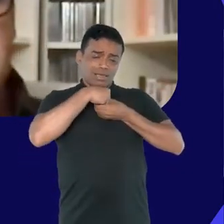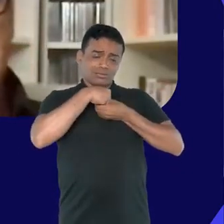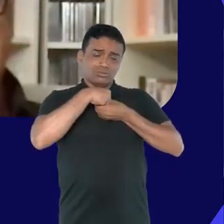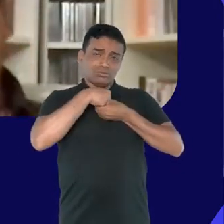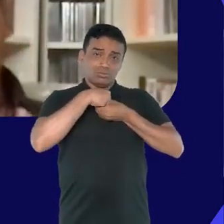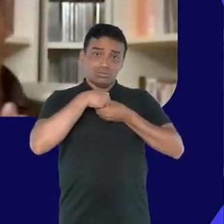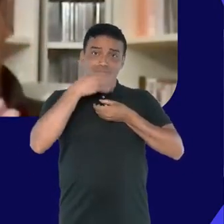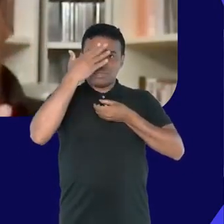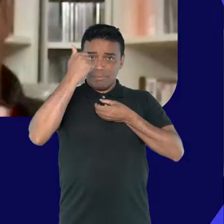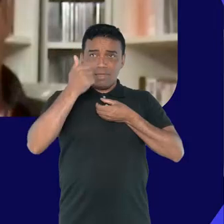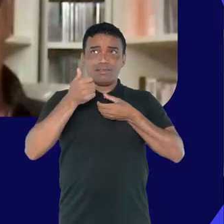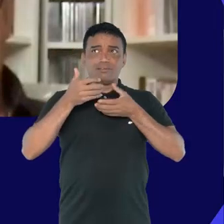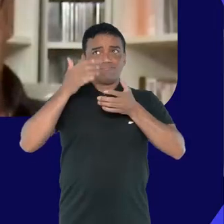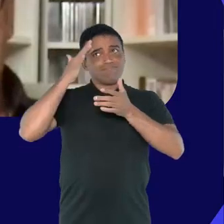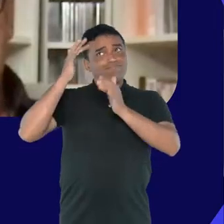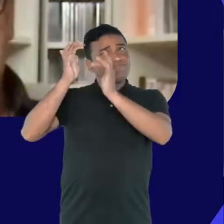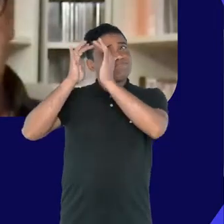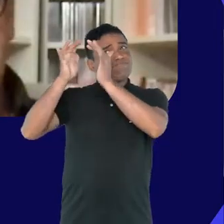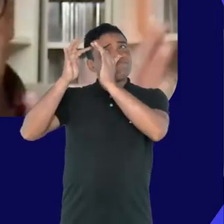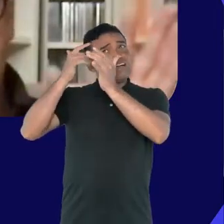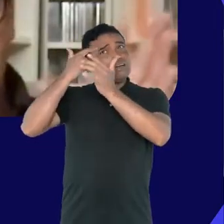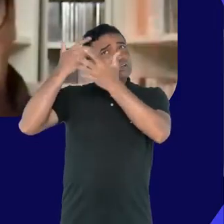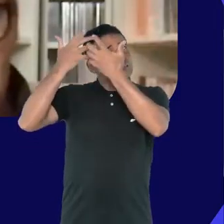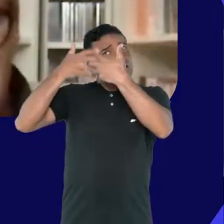elas existem